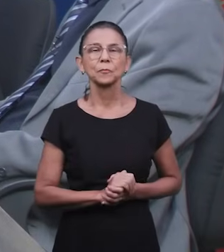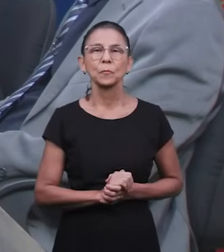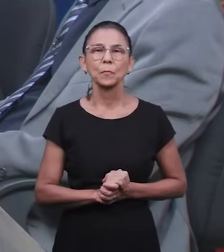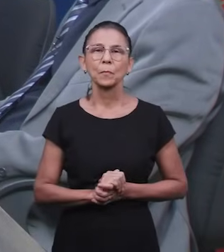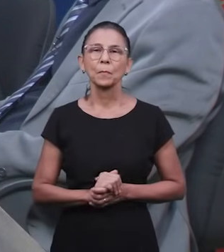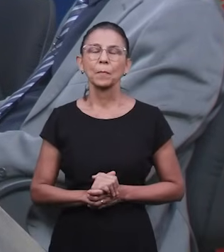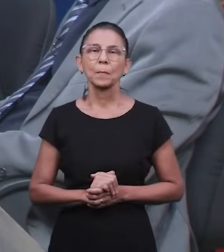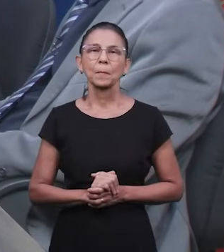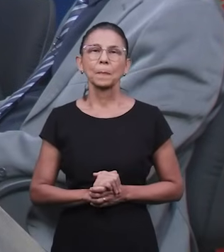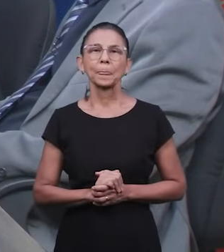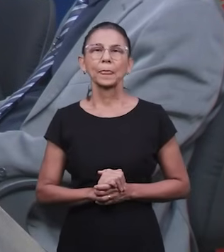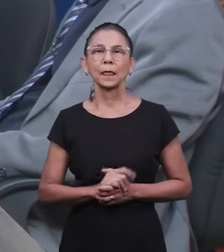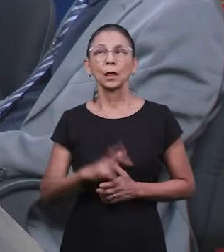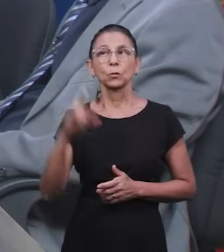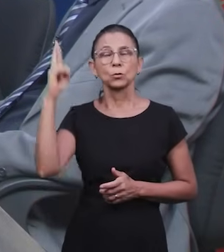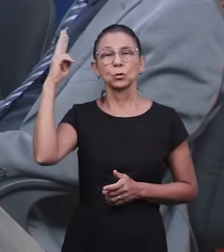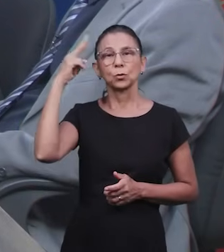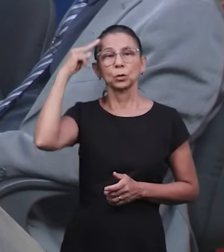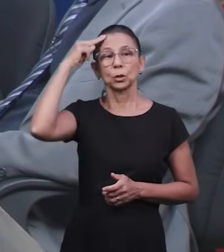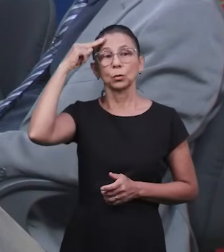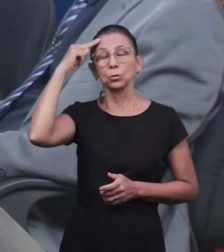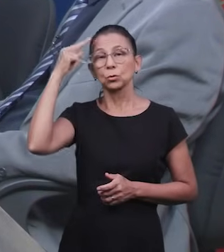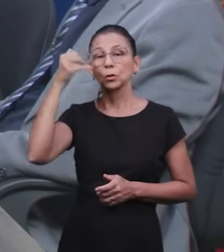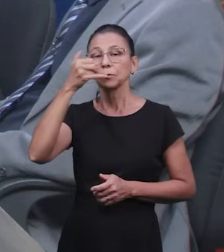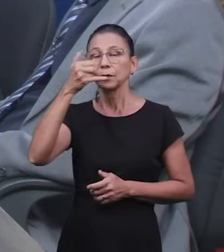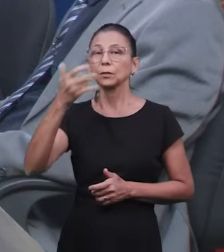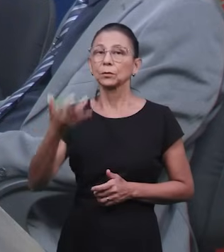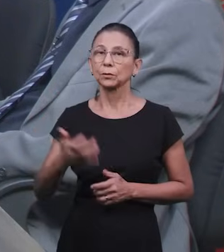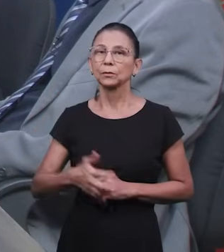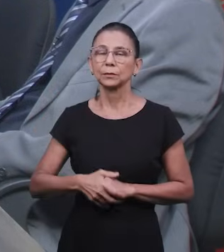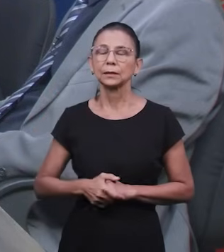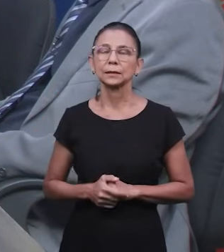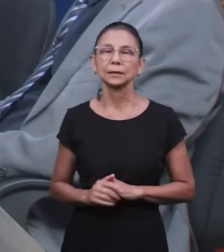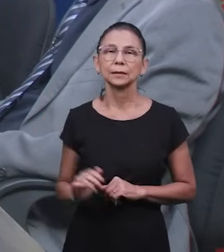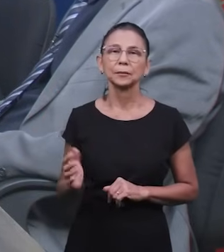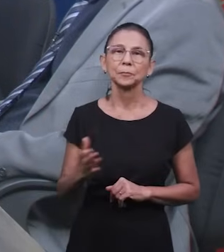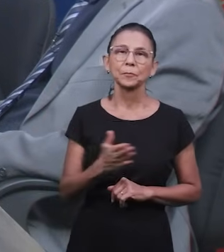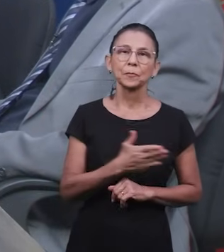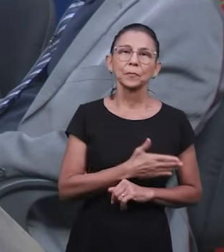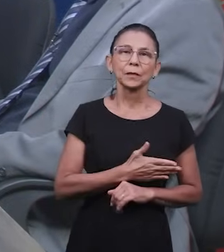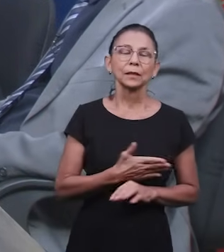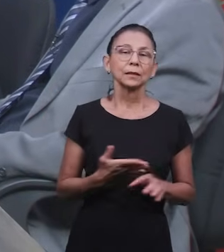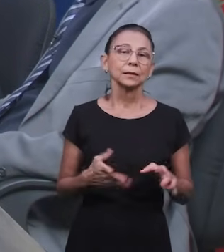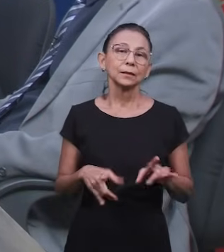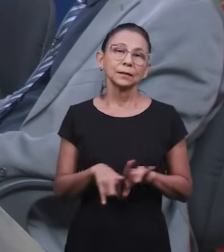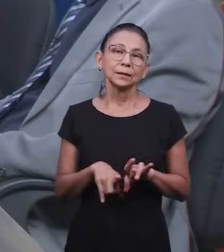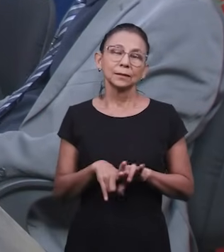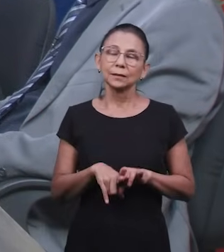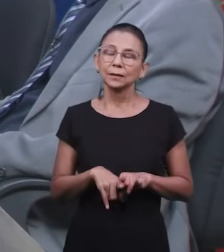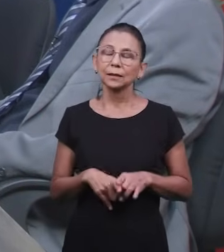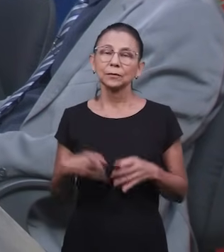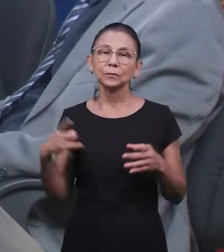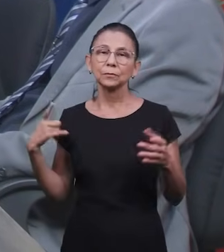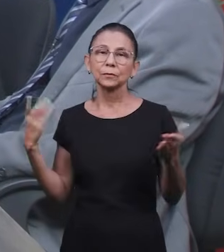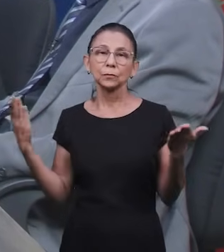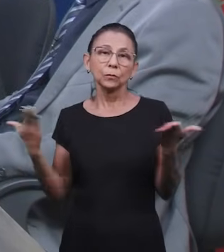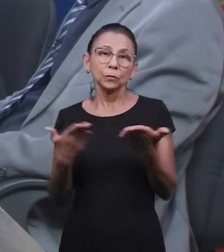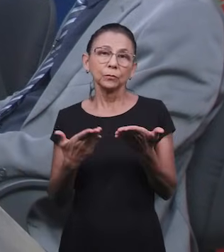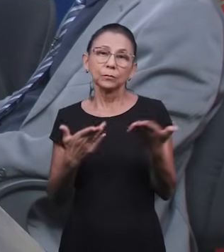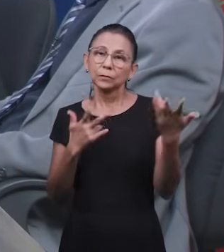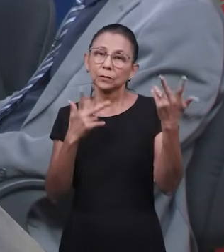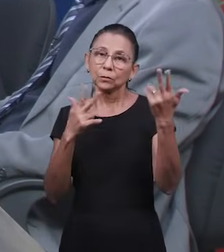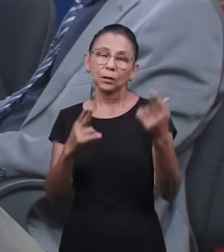ele, deu a visão, revelou e mandou o outro ir lá para dar assistência. Então, aconteceu com a nossa irmã aqui, né?